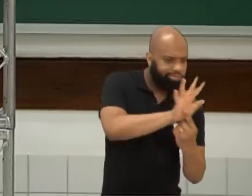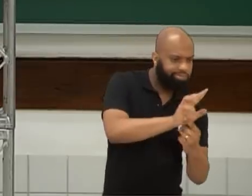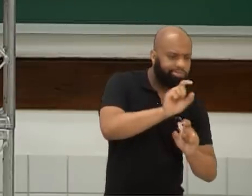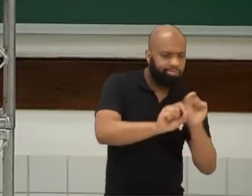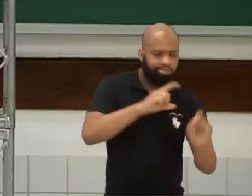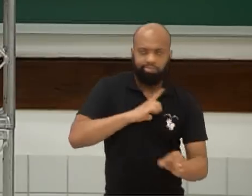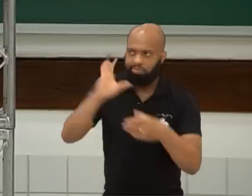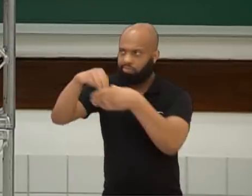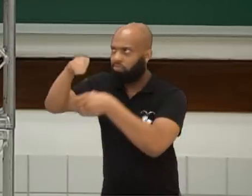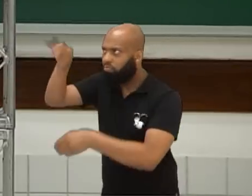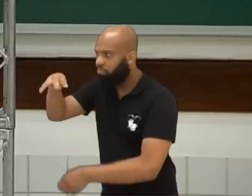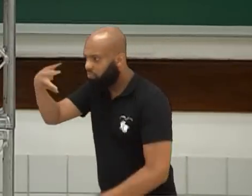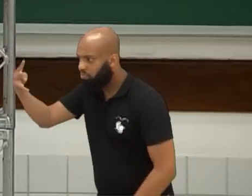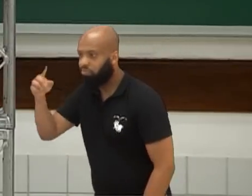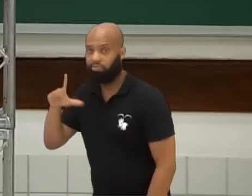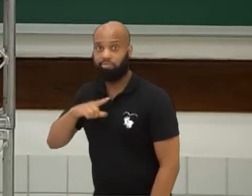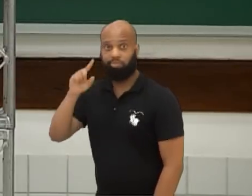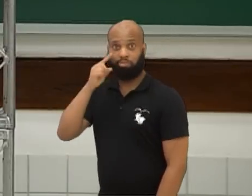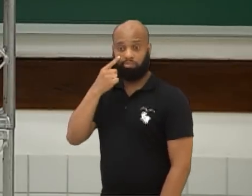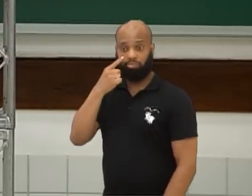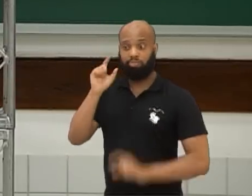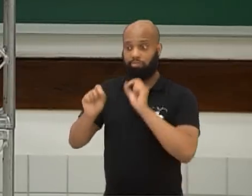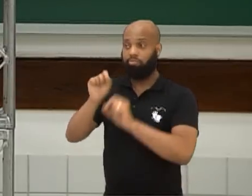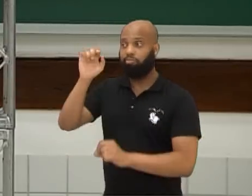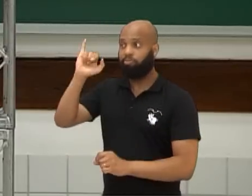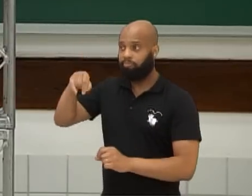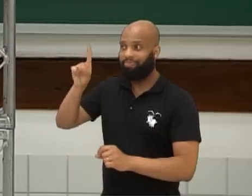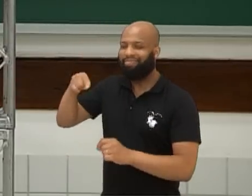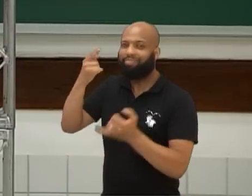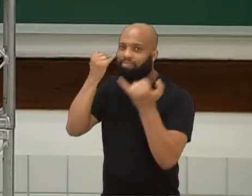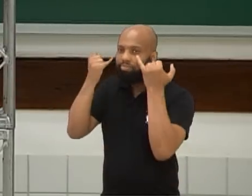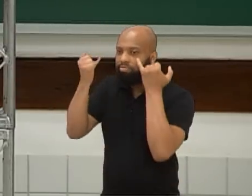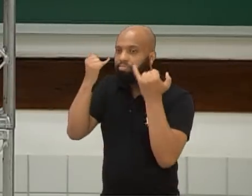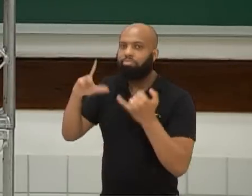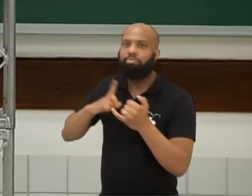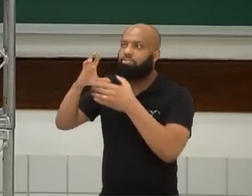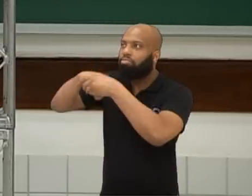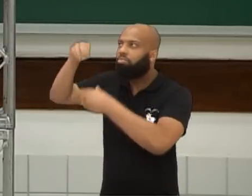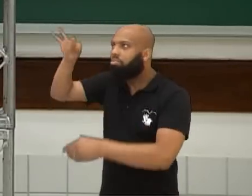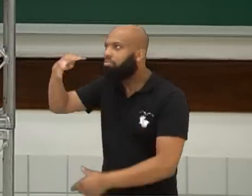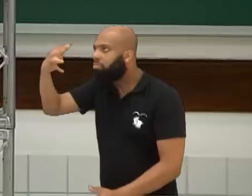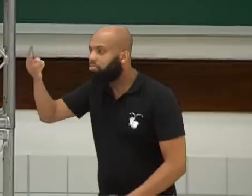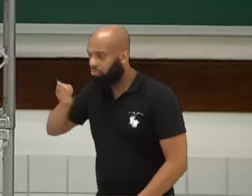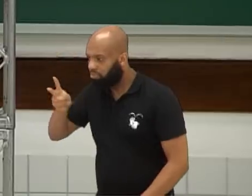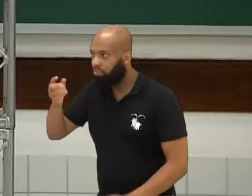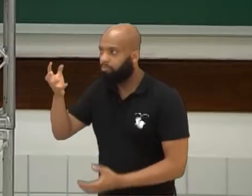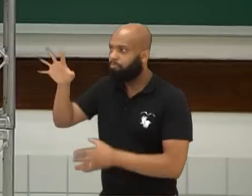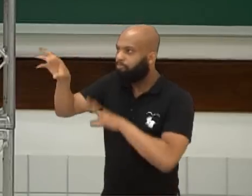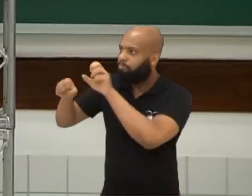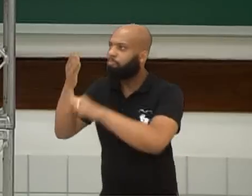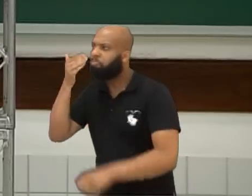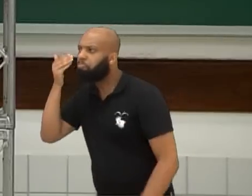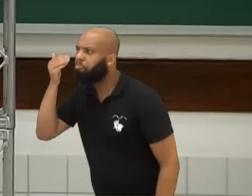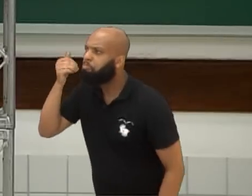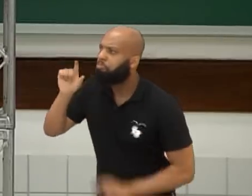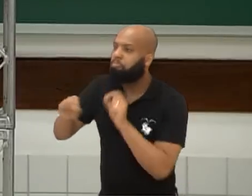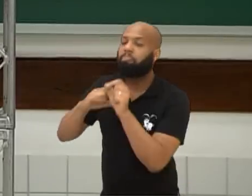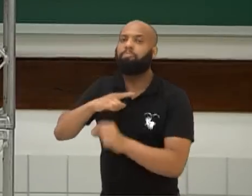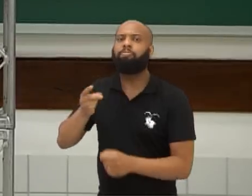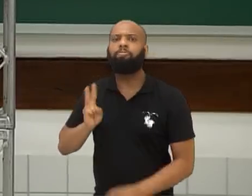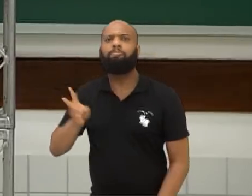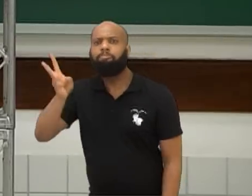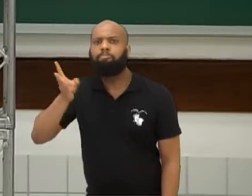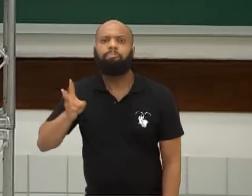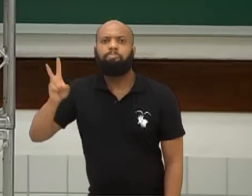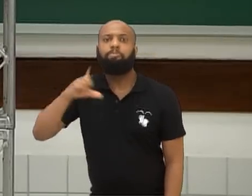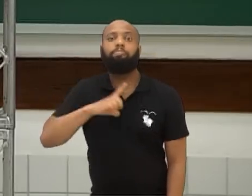tabela, você tem que olhar nas informações da tabela. E sempre busque primeiro os valores com maior frequência. O